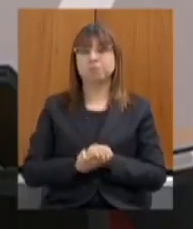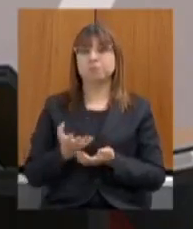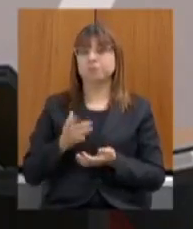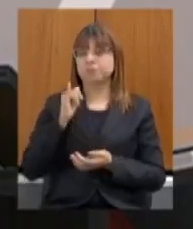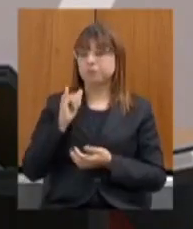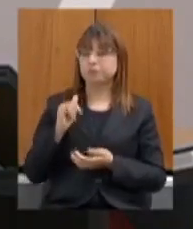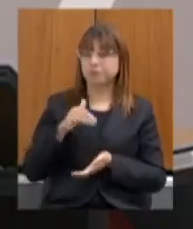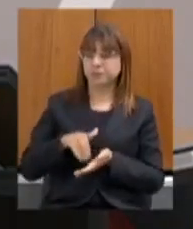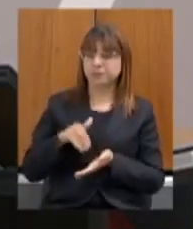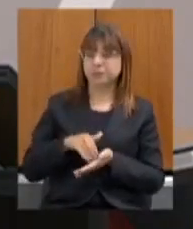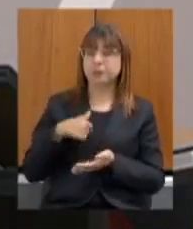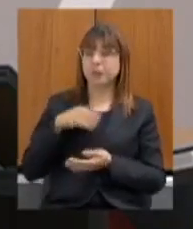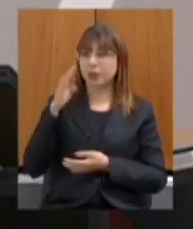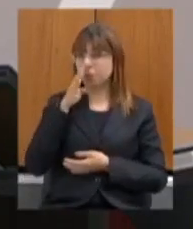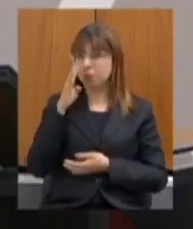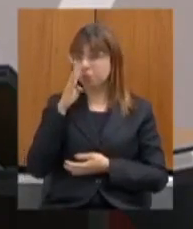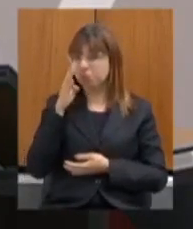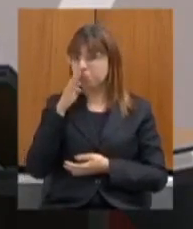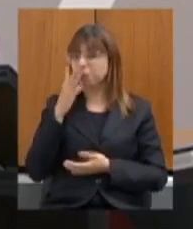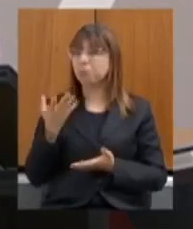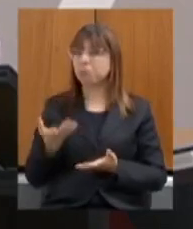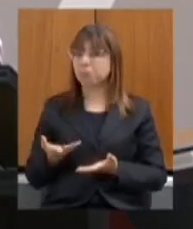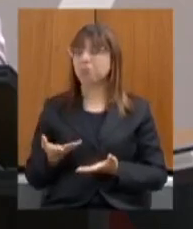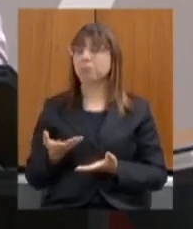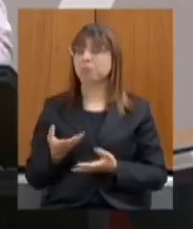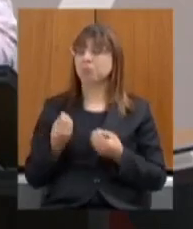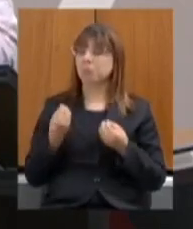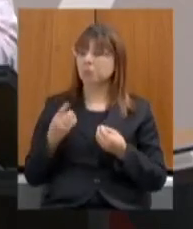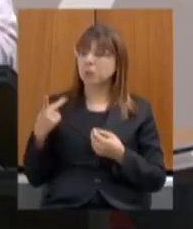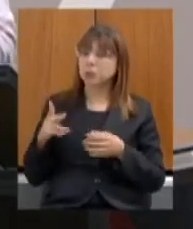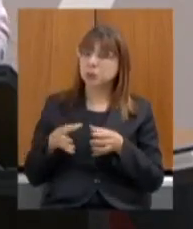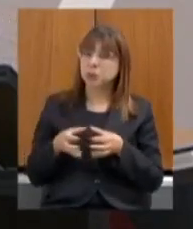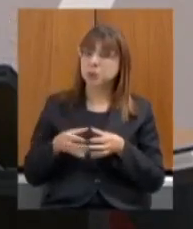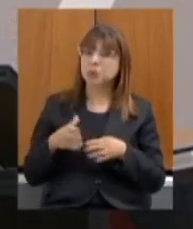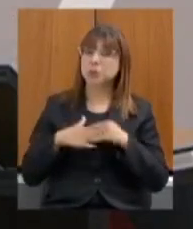que fiquei impressionada com a forma como a sua equipe